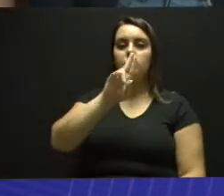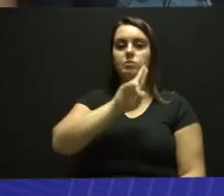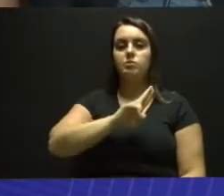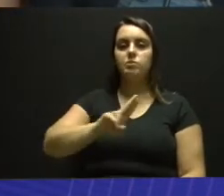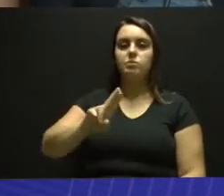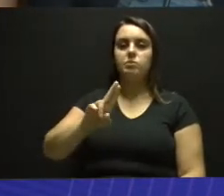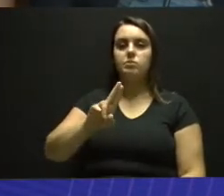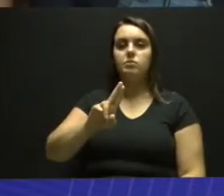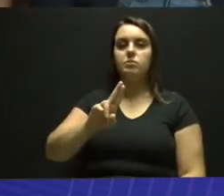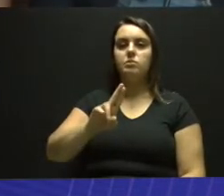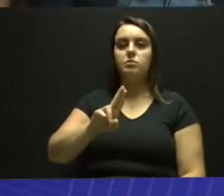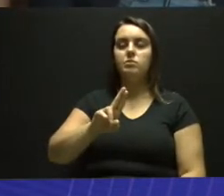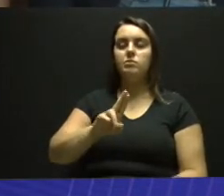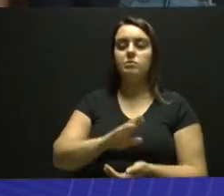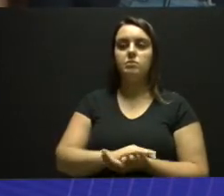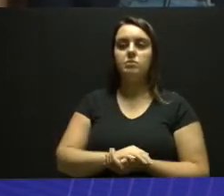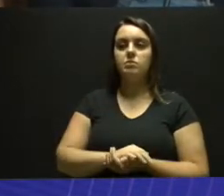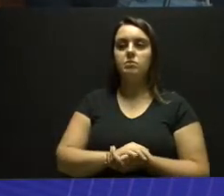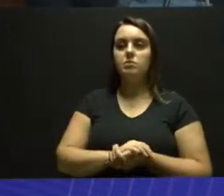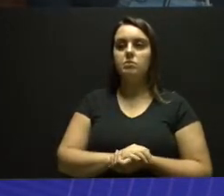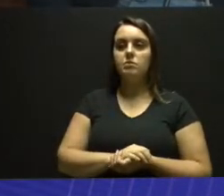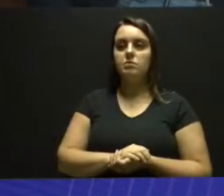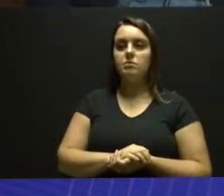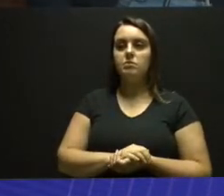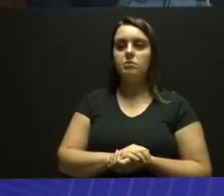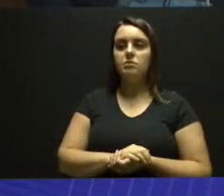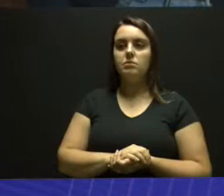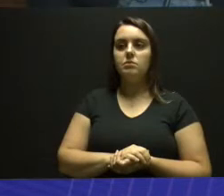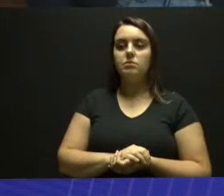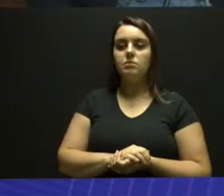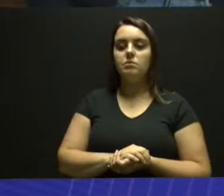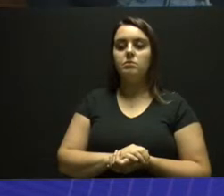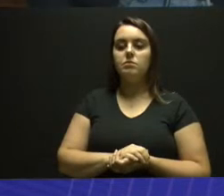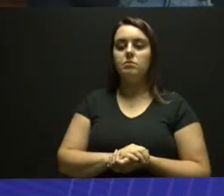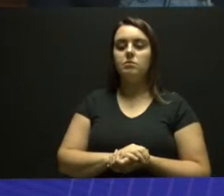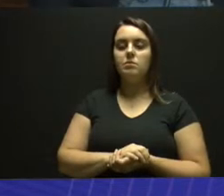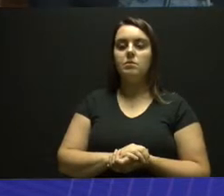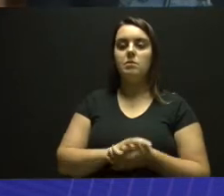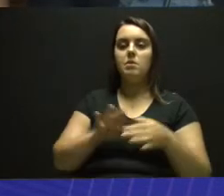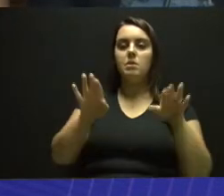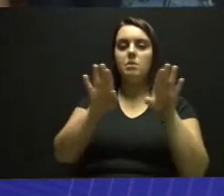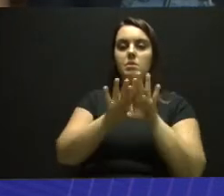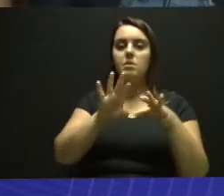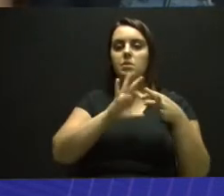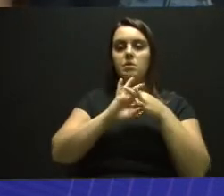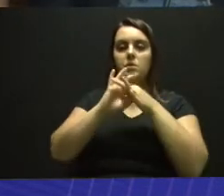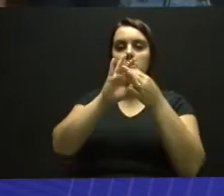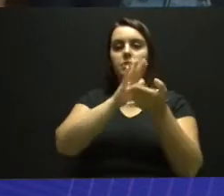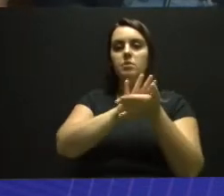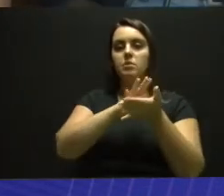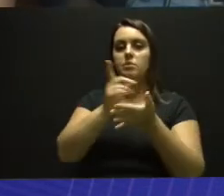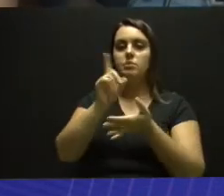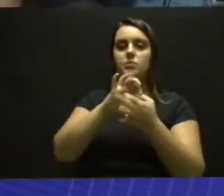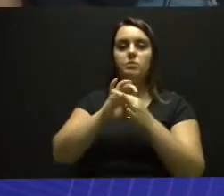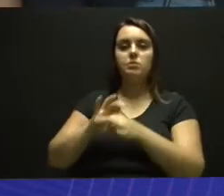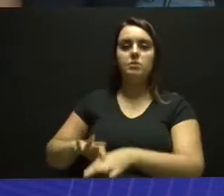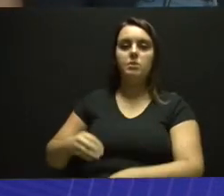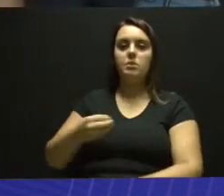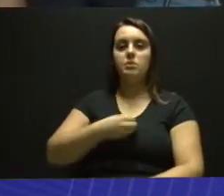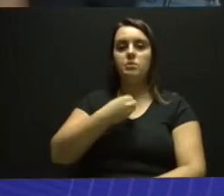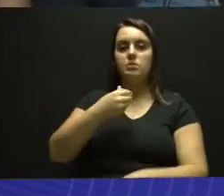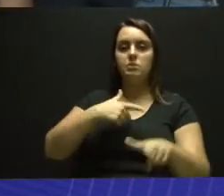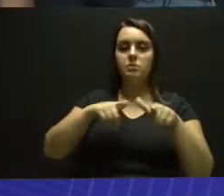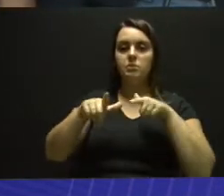gordo valmi e carioca mesmo com o aliado com o seu amor pelo samba não deixou sua vida profissional de lado